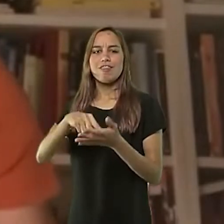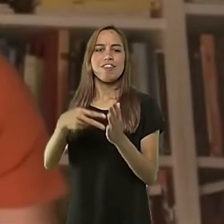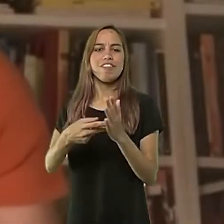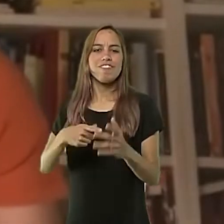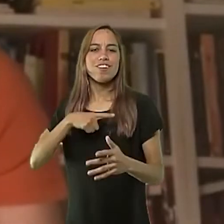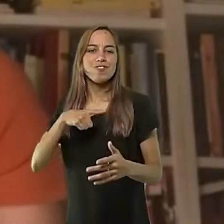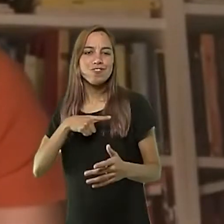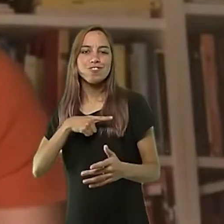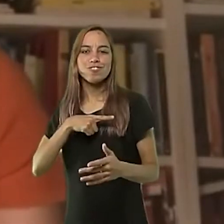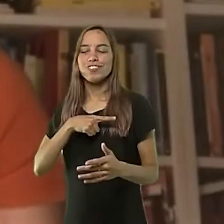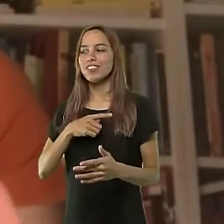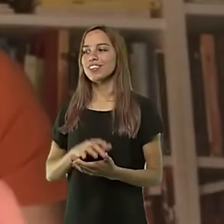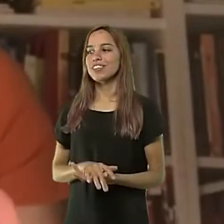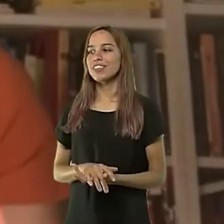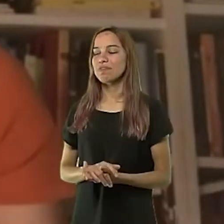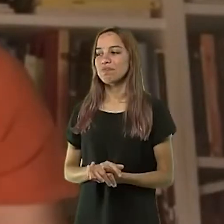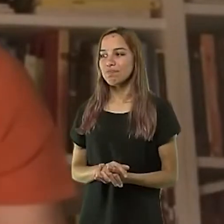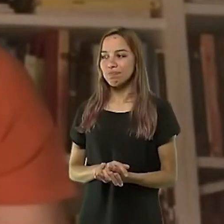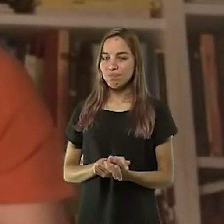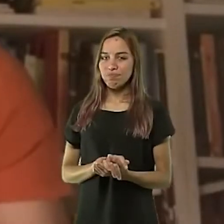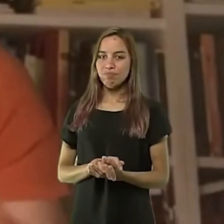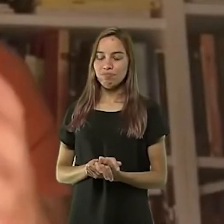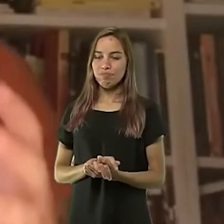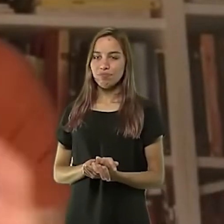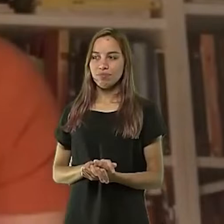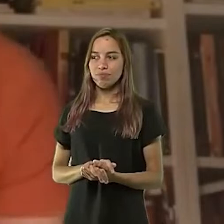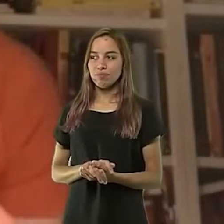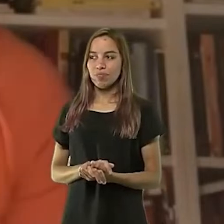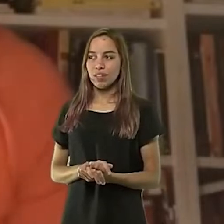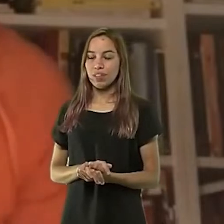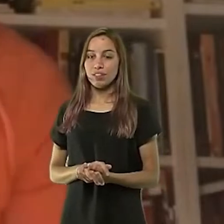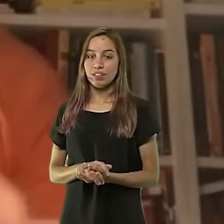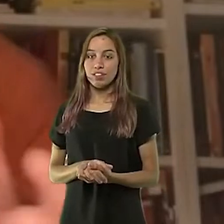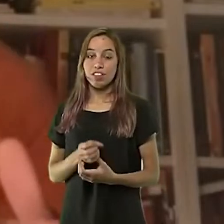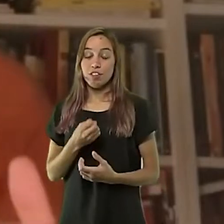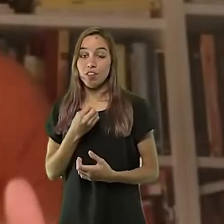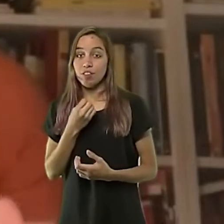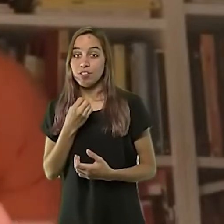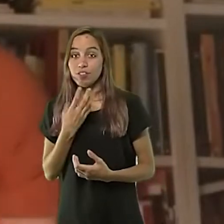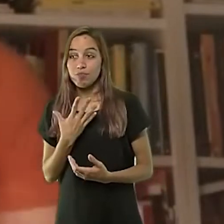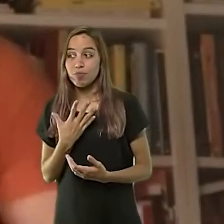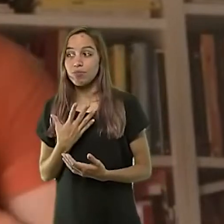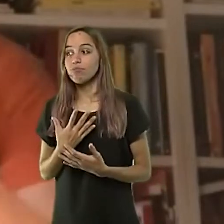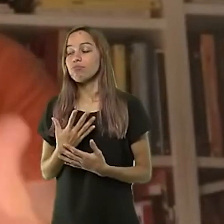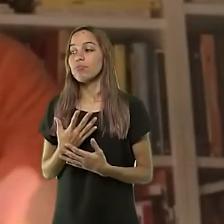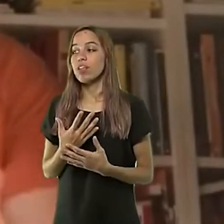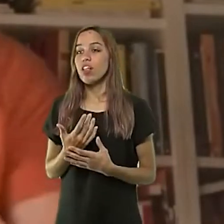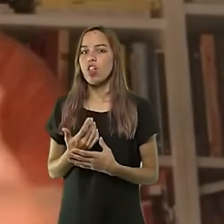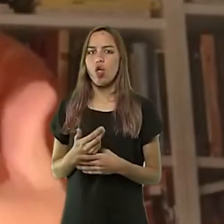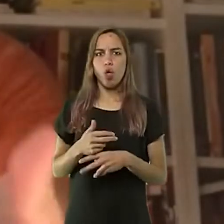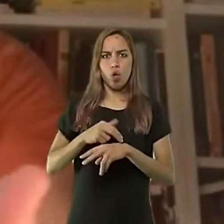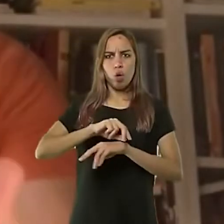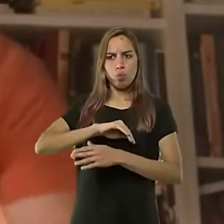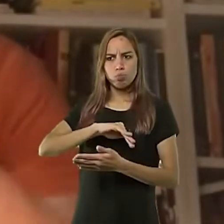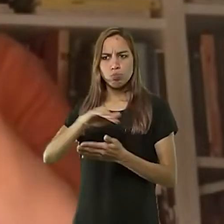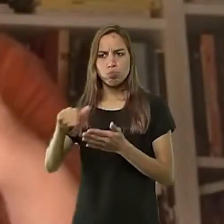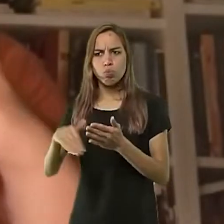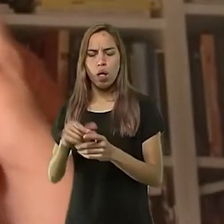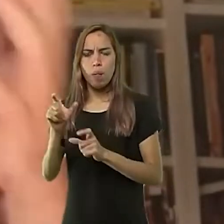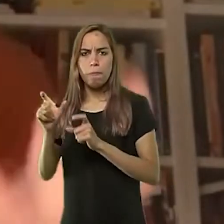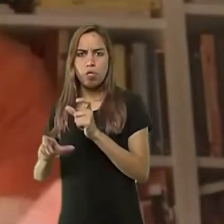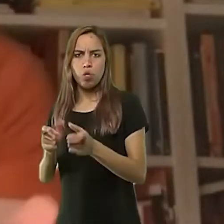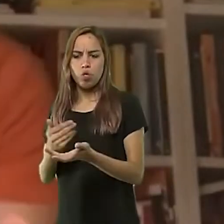de facto sim, nós quando... enfim, não para todos os escritores. Há escritores que se sentam, começam a